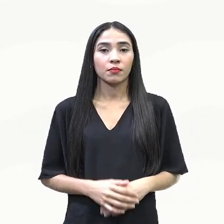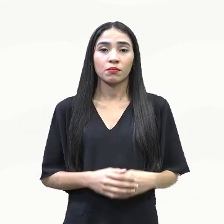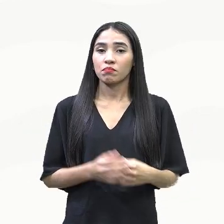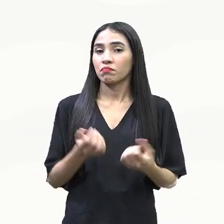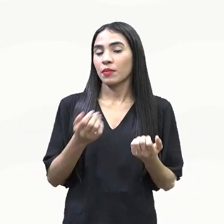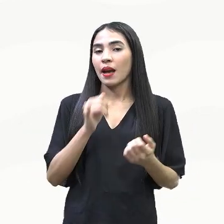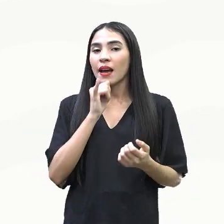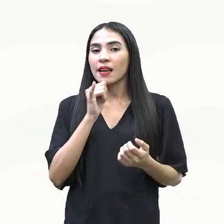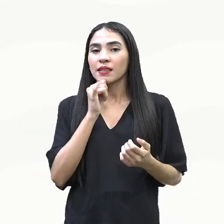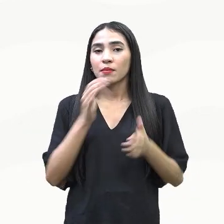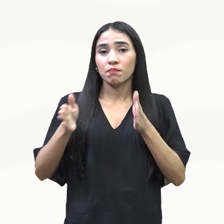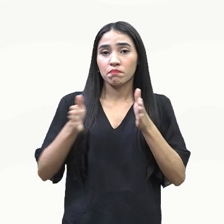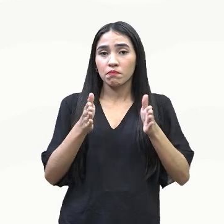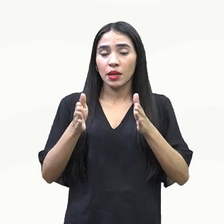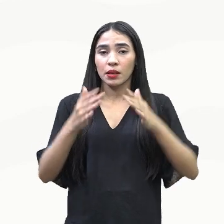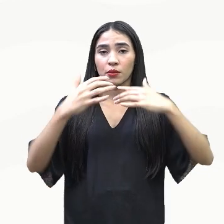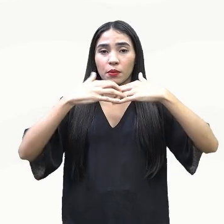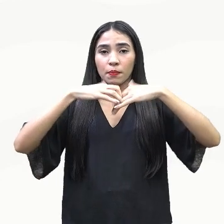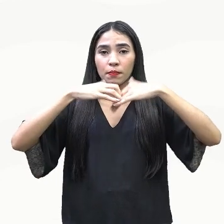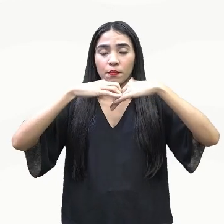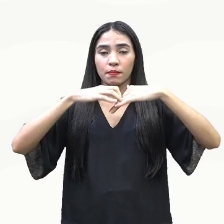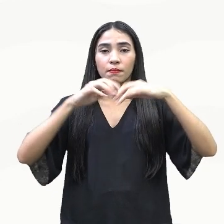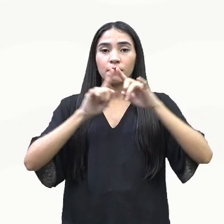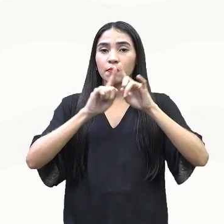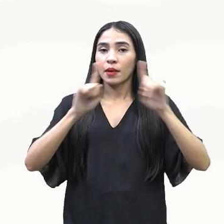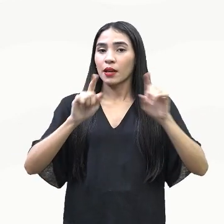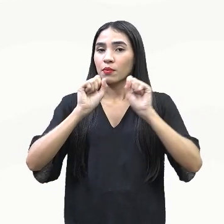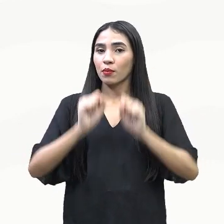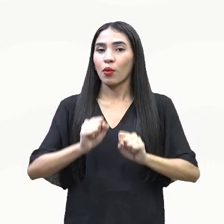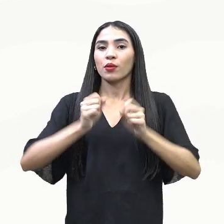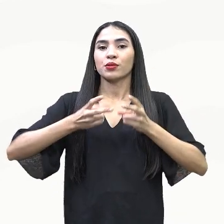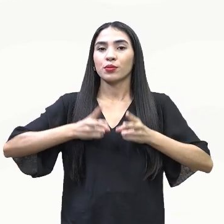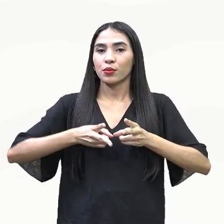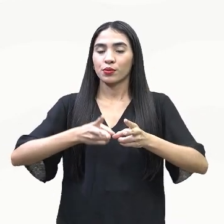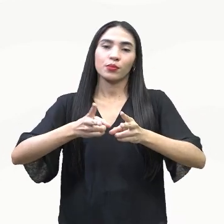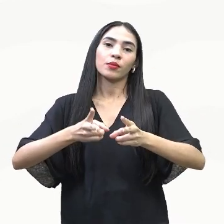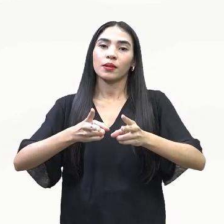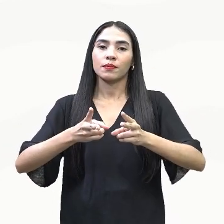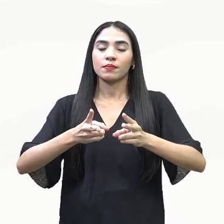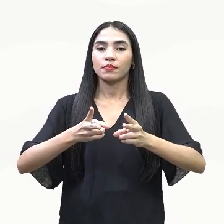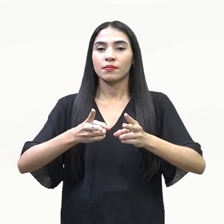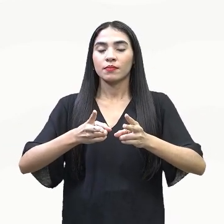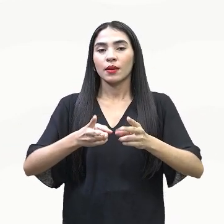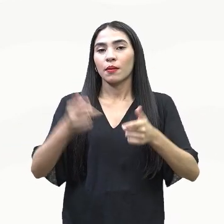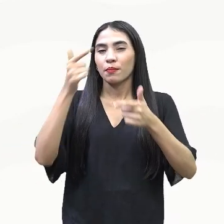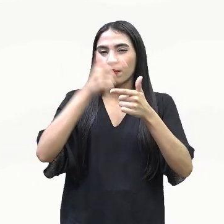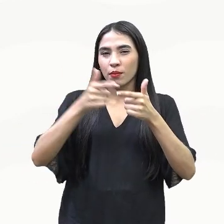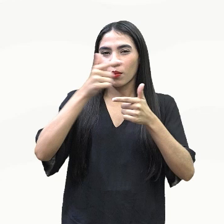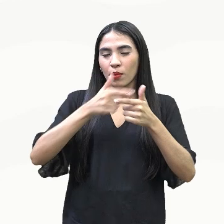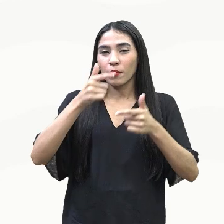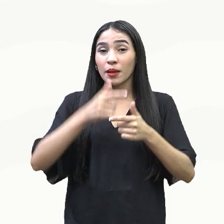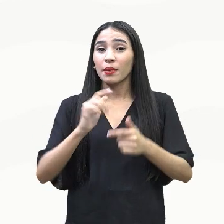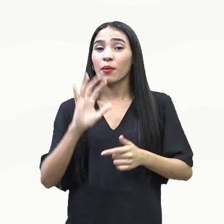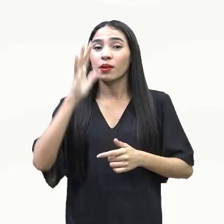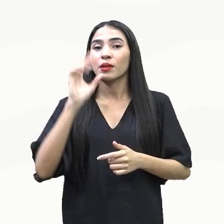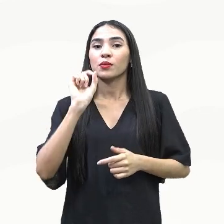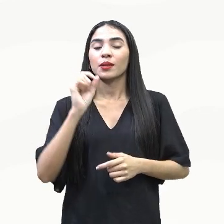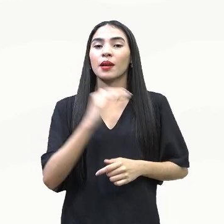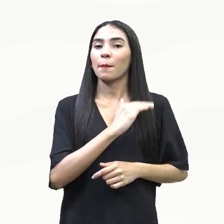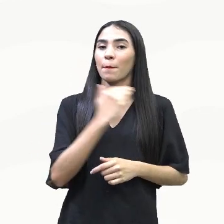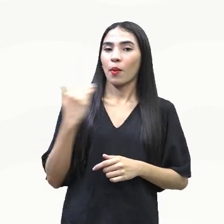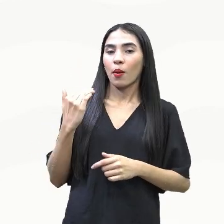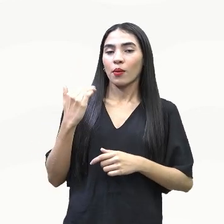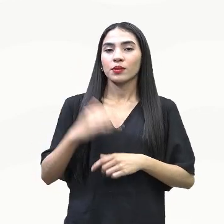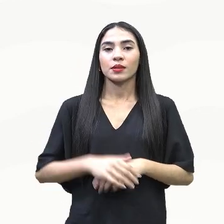momento, esse impedimento, mas ele também pode ser permanente. O permanente é que está o problema, né? Leva à morte, né? Em uma